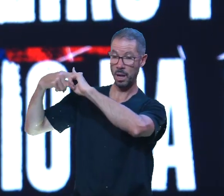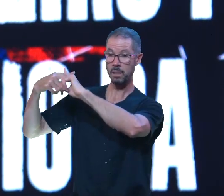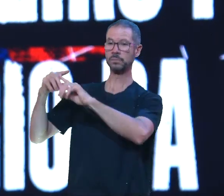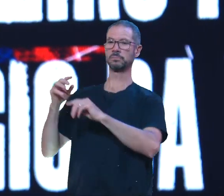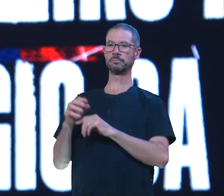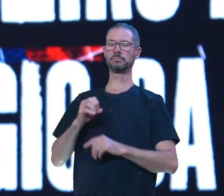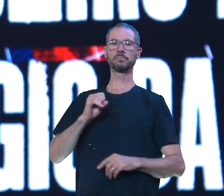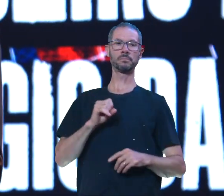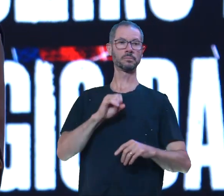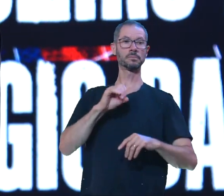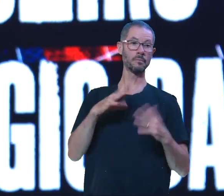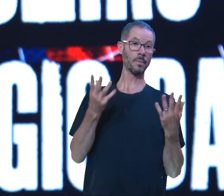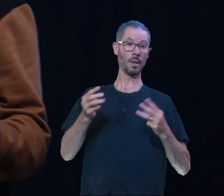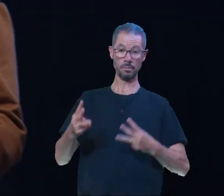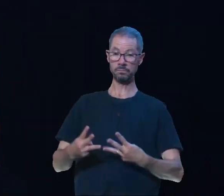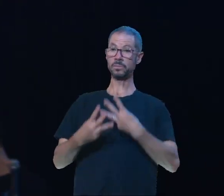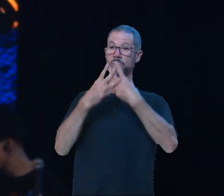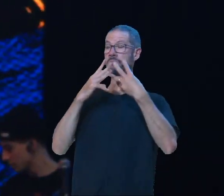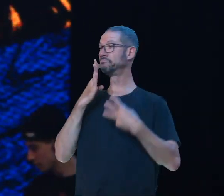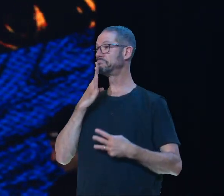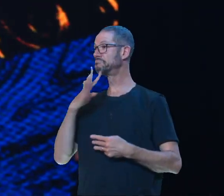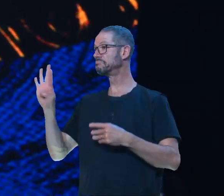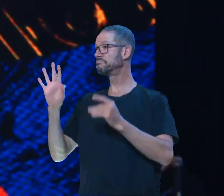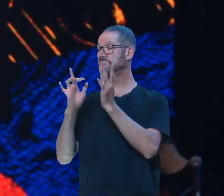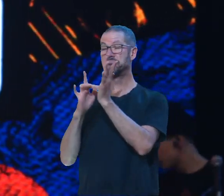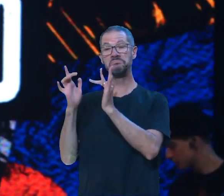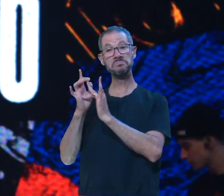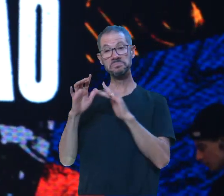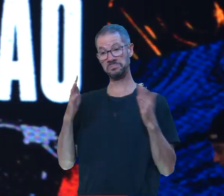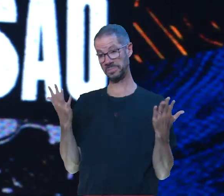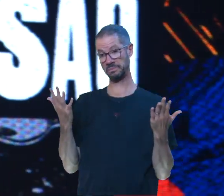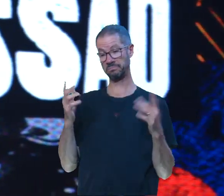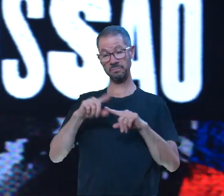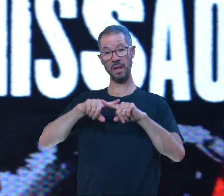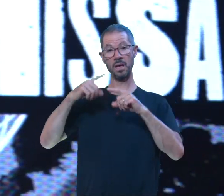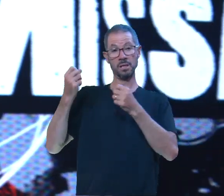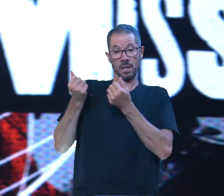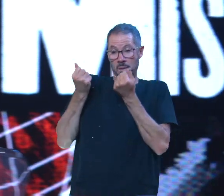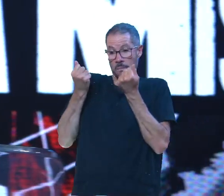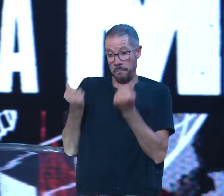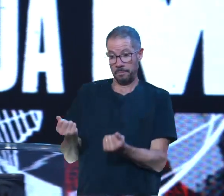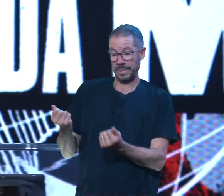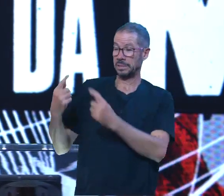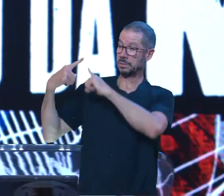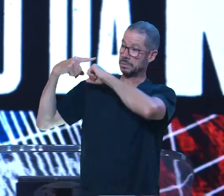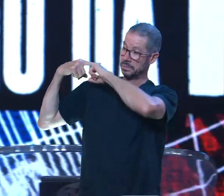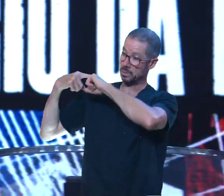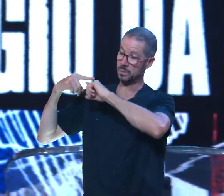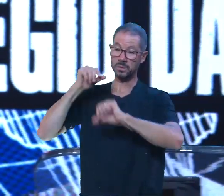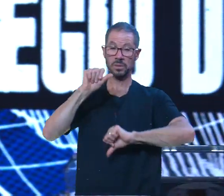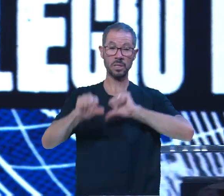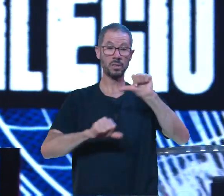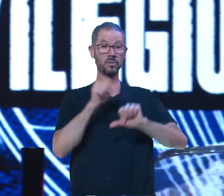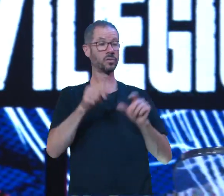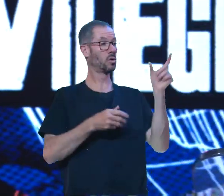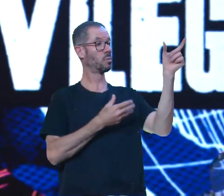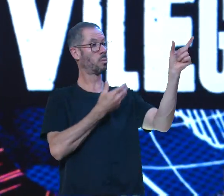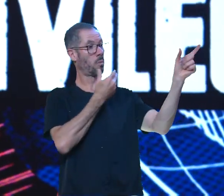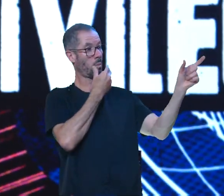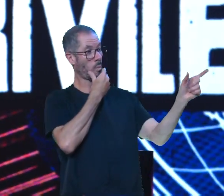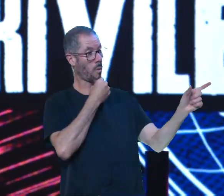Ele era judeu, não conhecia Jesus, mas o peso da cruz transformou a vida daquele homem para